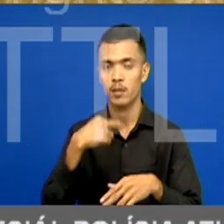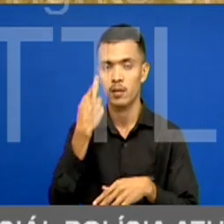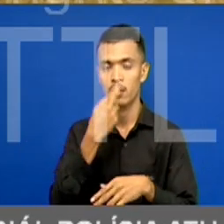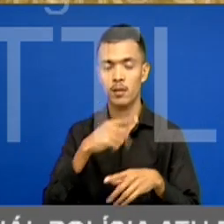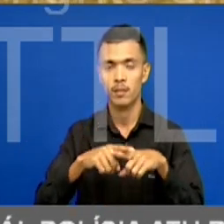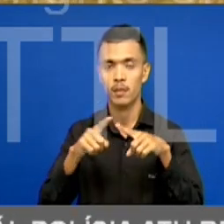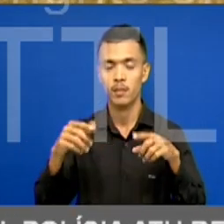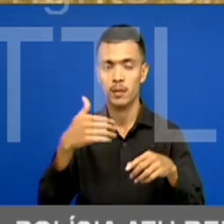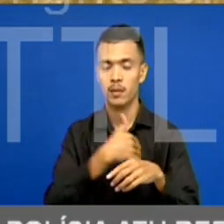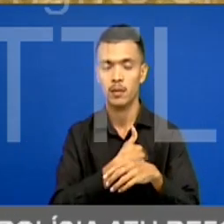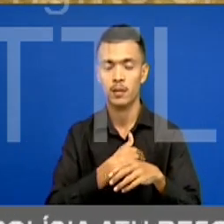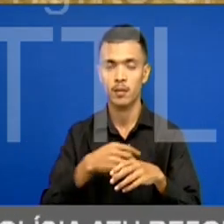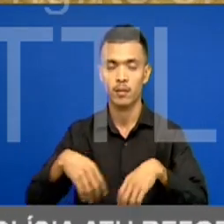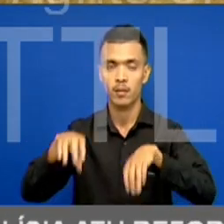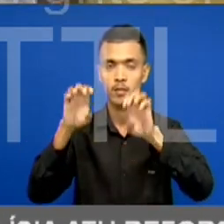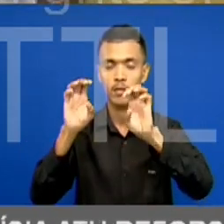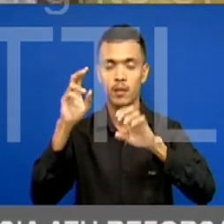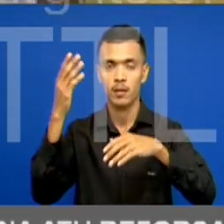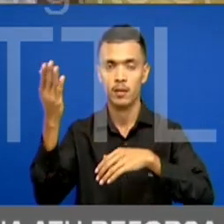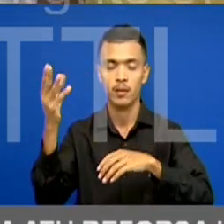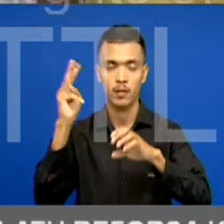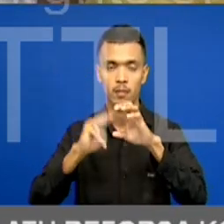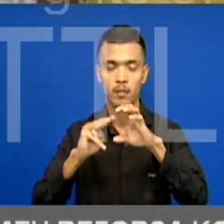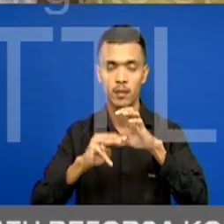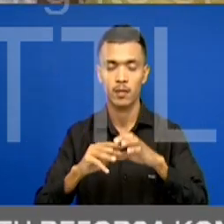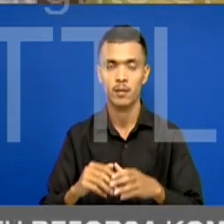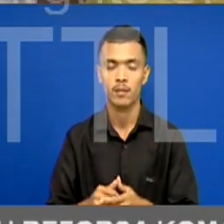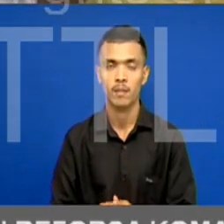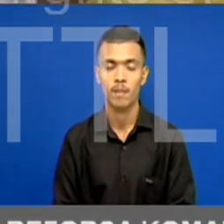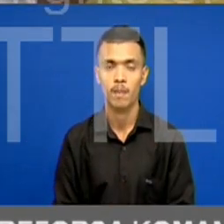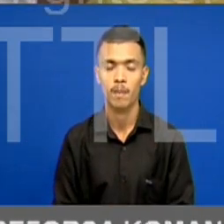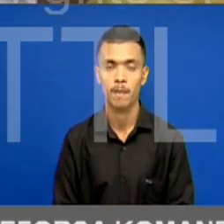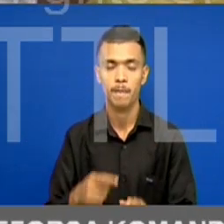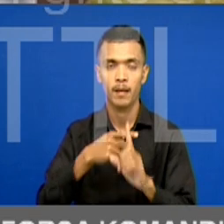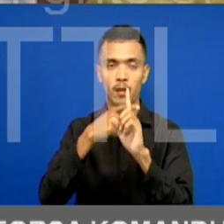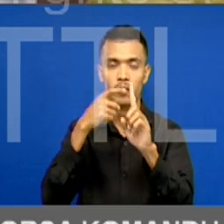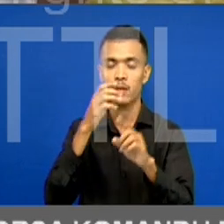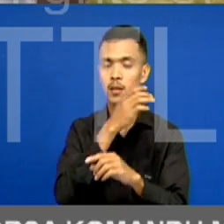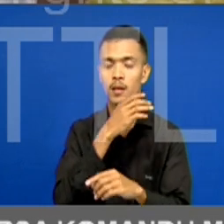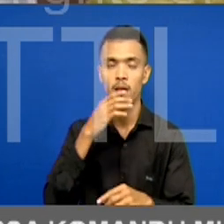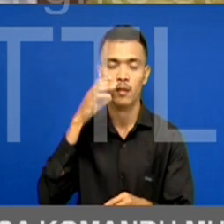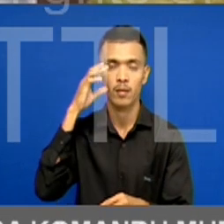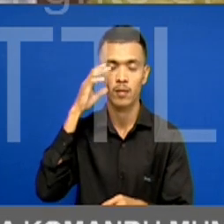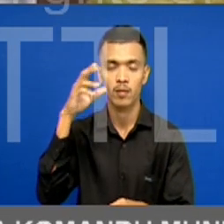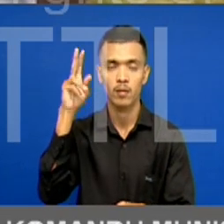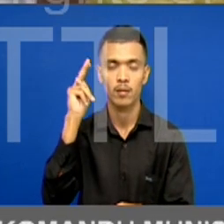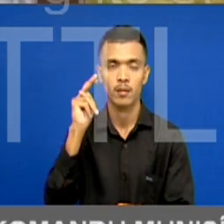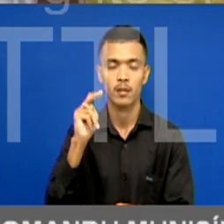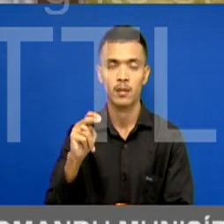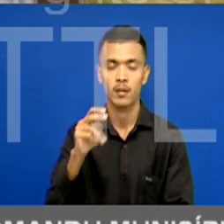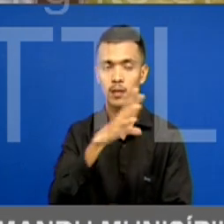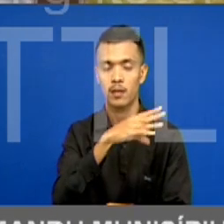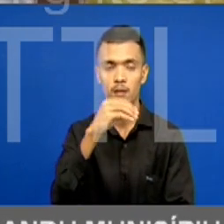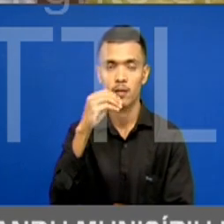mercado, tamba foi halo produção da hulu. Foi agradecer vez ba parte agriculturnya nebe, yane, nomas